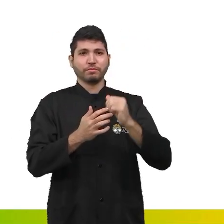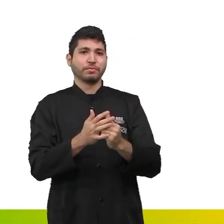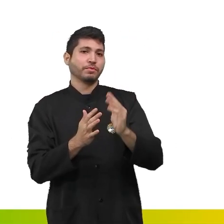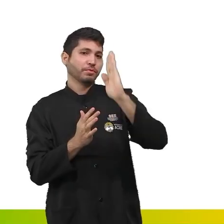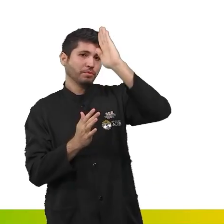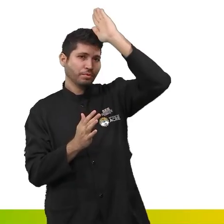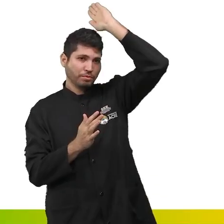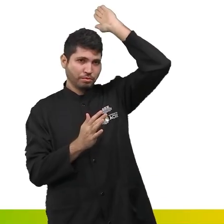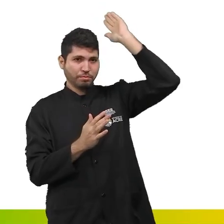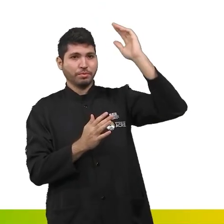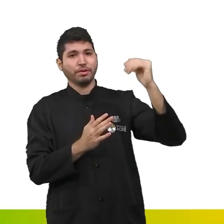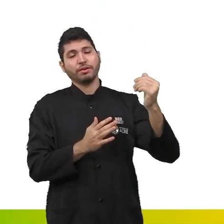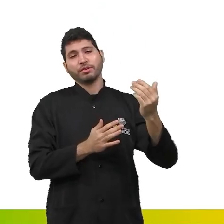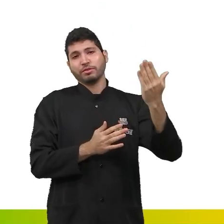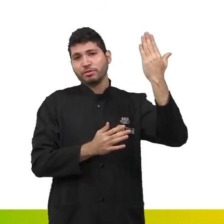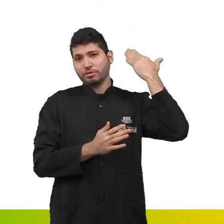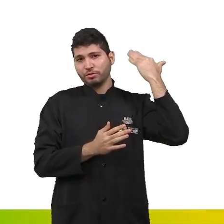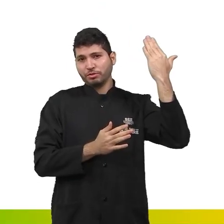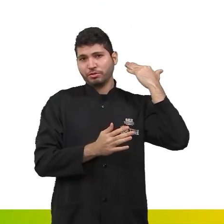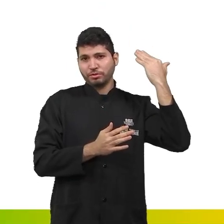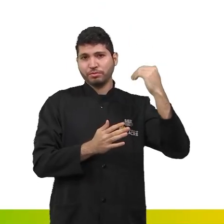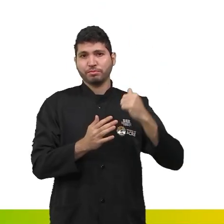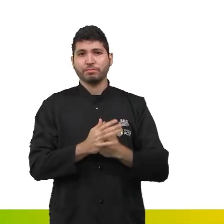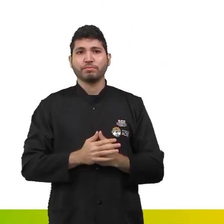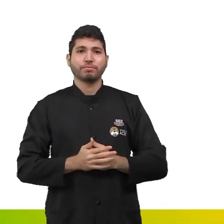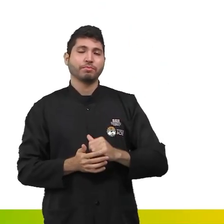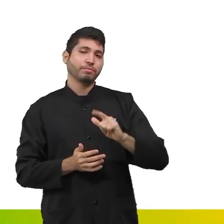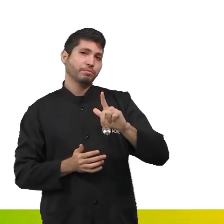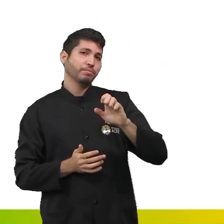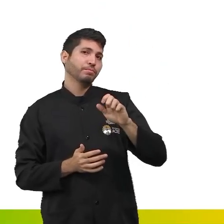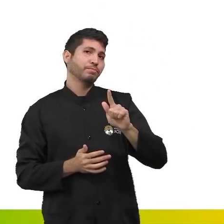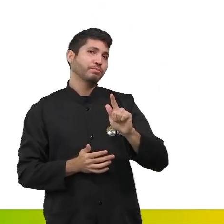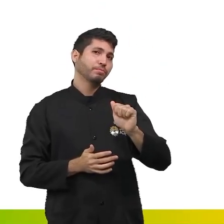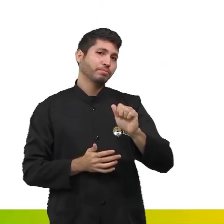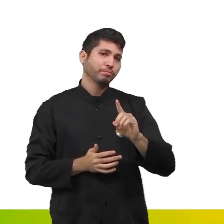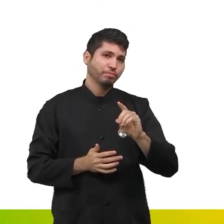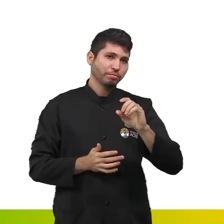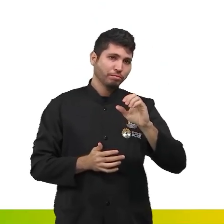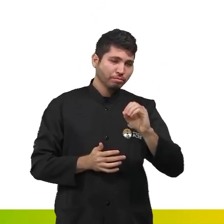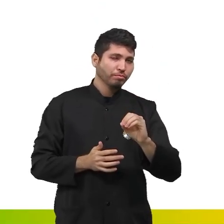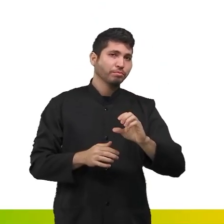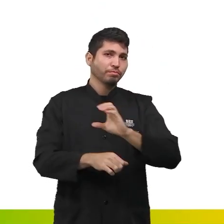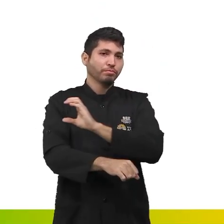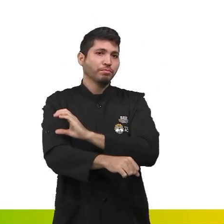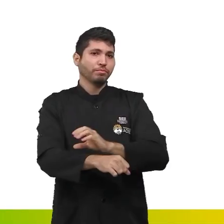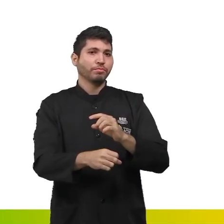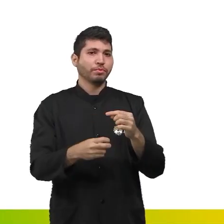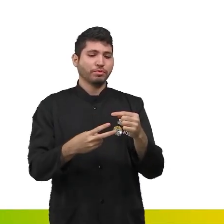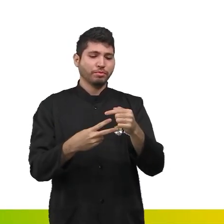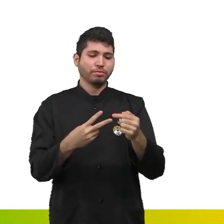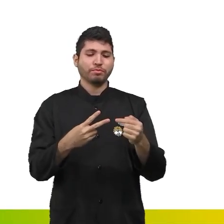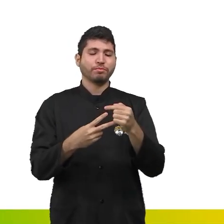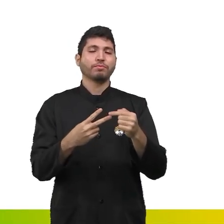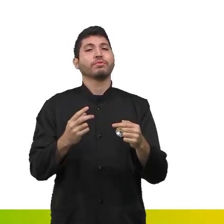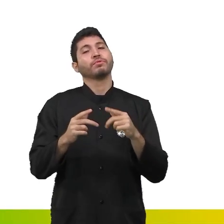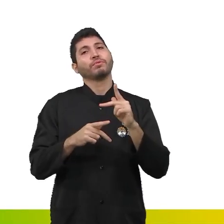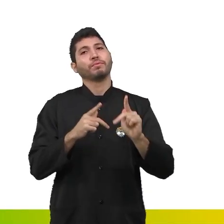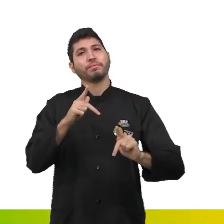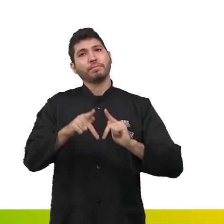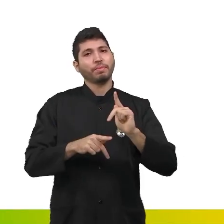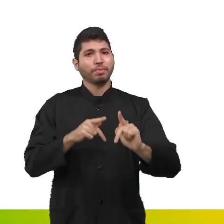legado cultural. Porque foi a partir dessas duas grandes civilizações que nós tivemos